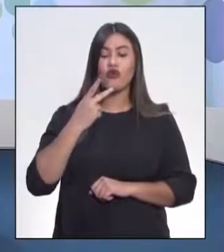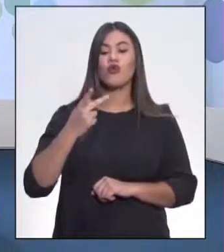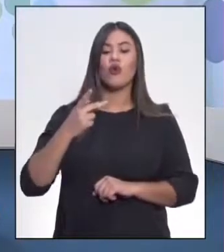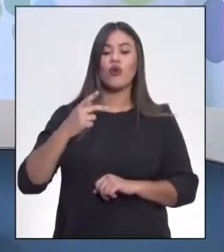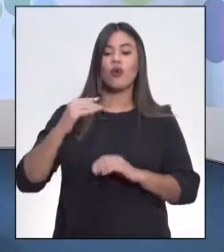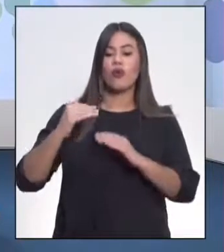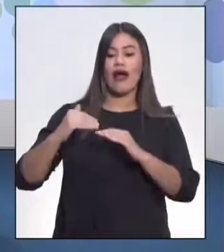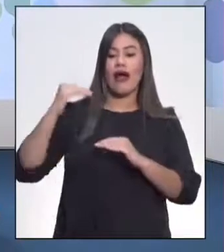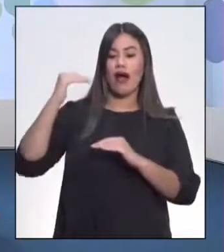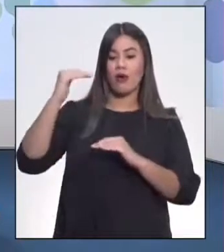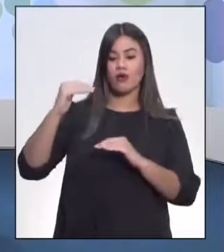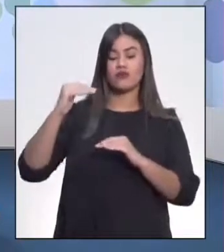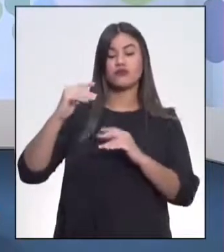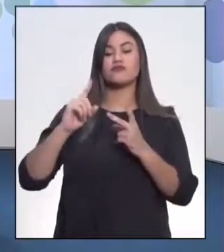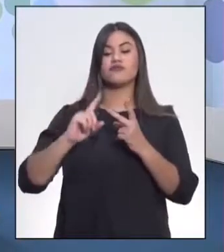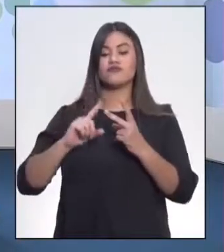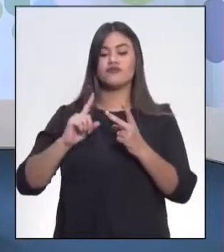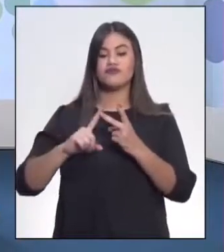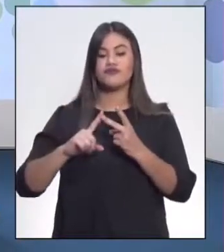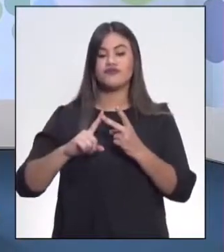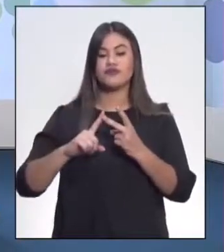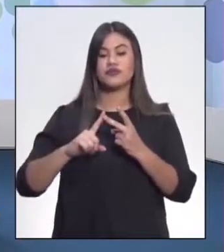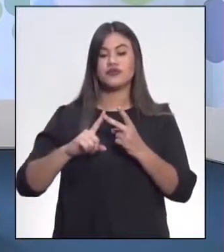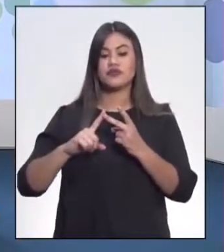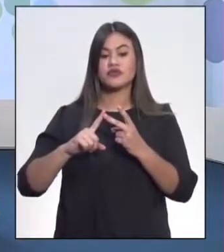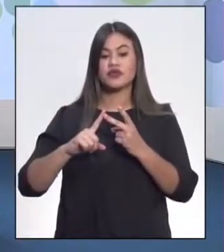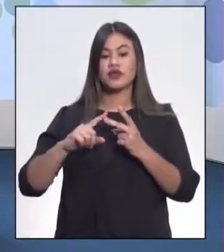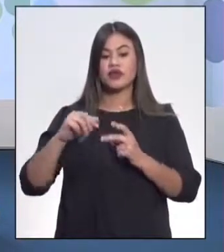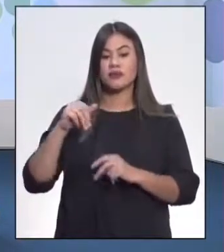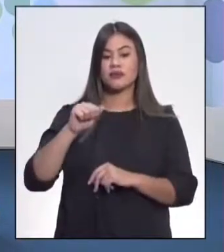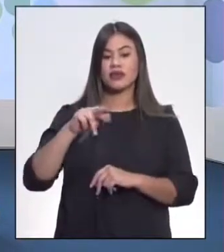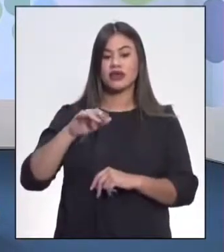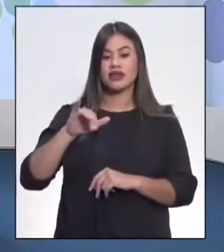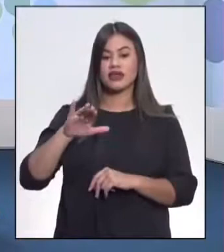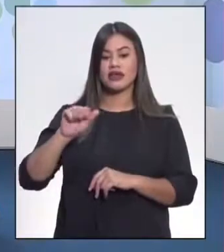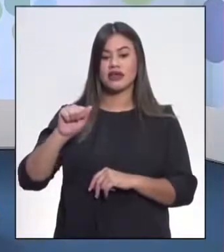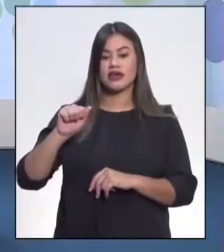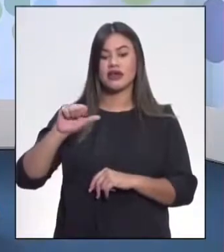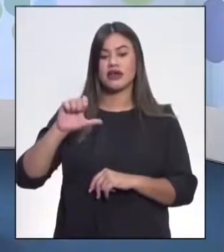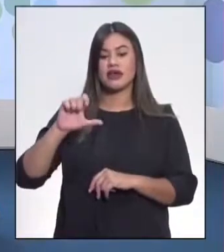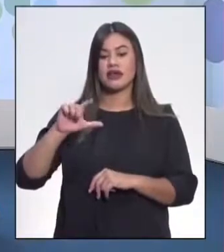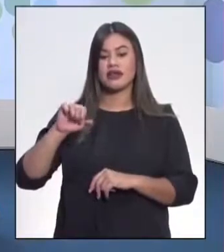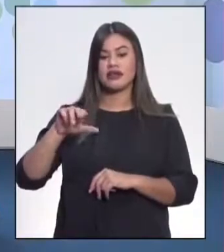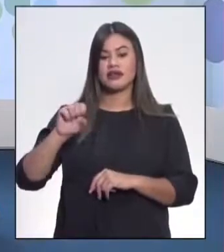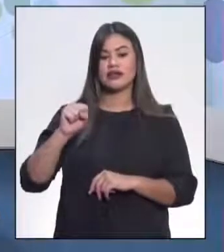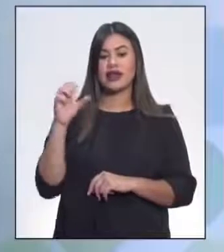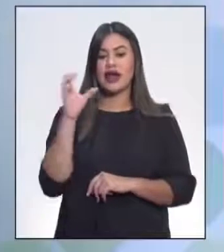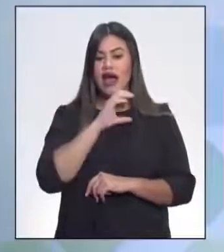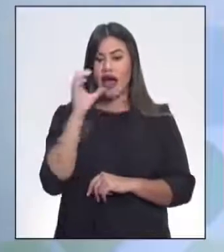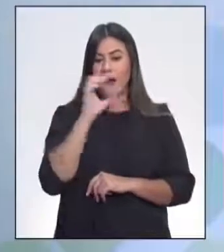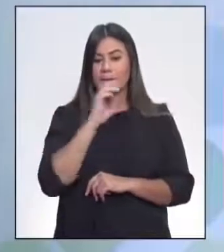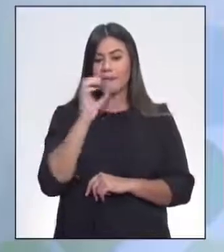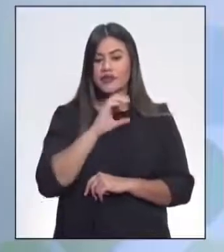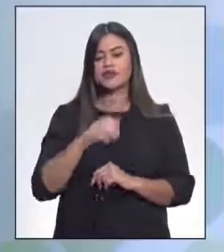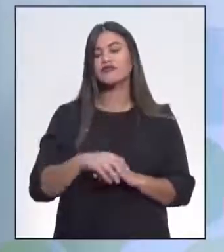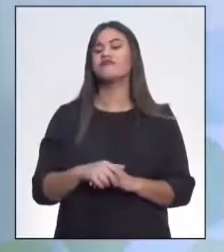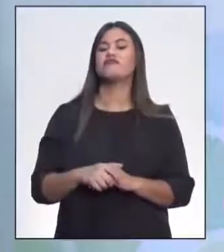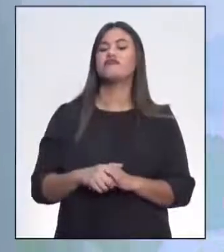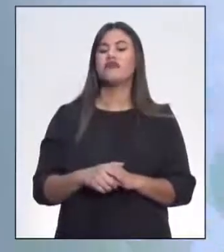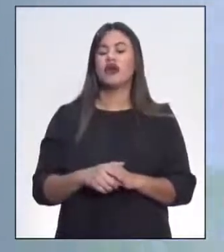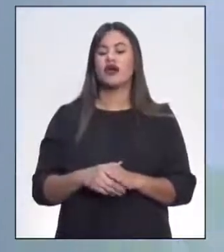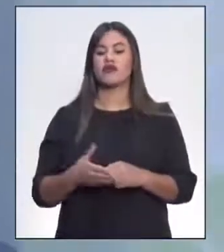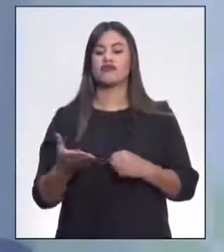música. O Rian falou em planos médios, né? A Giovana aí citou todos os níveis. Turma, excelente a